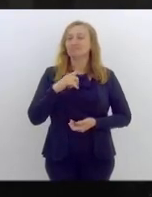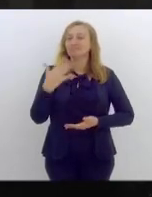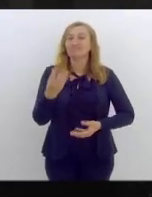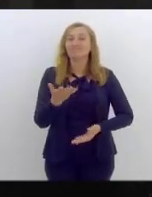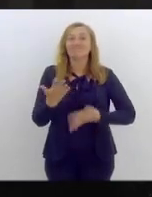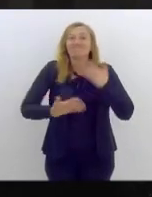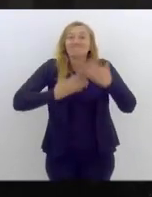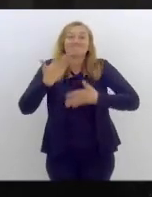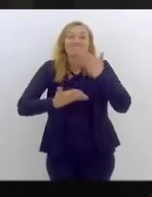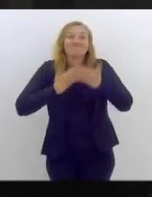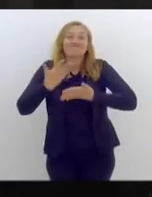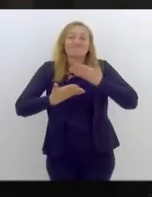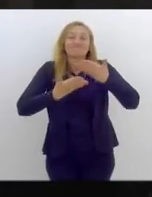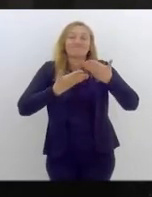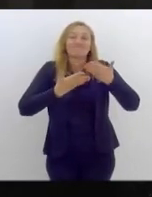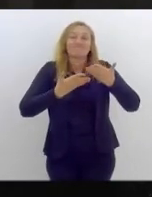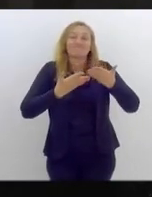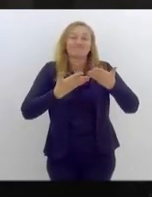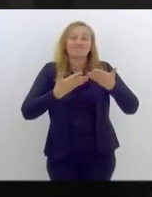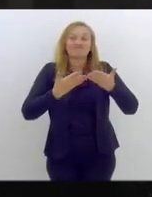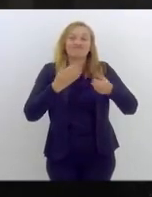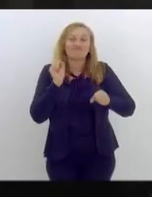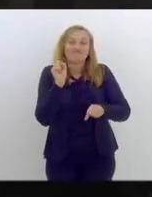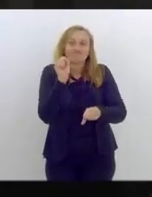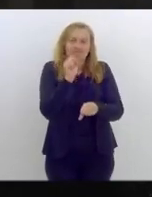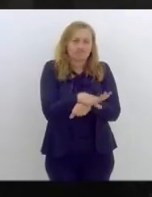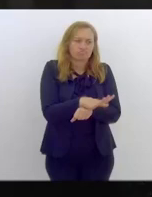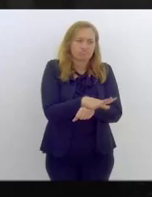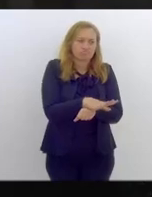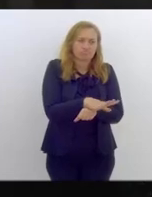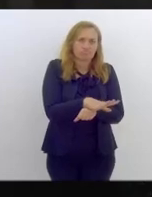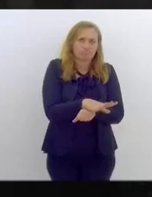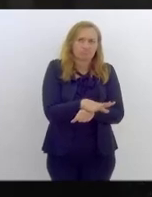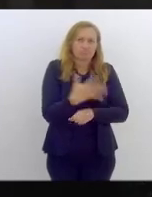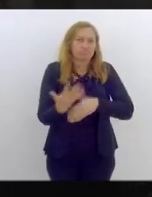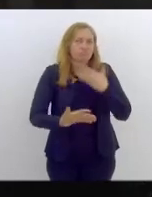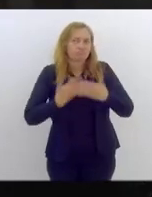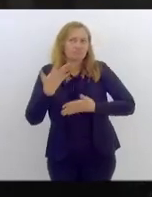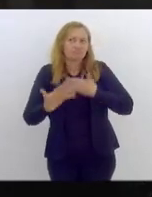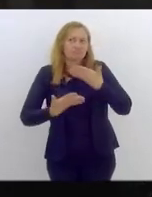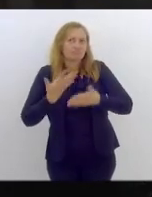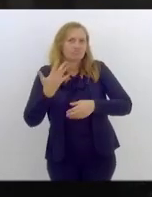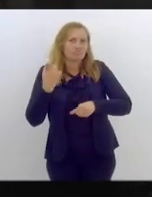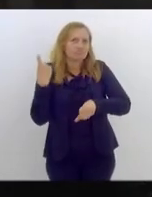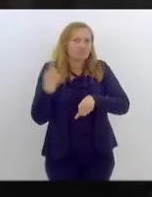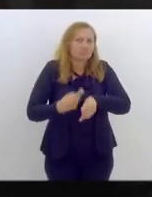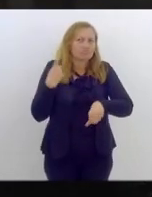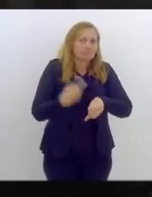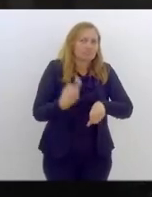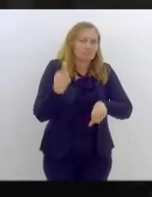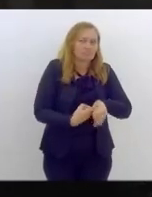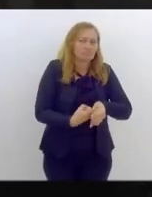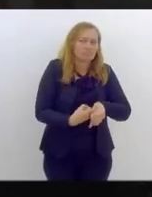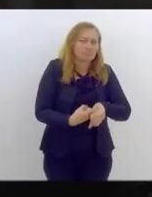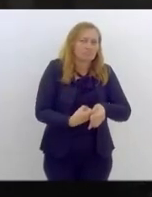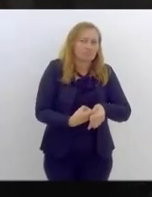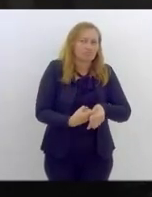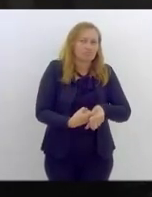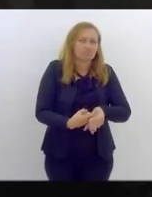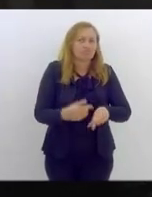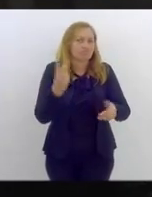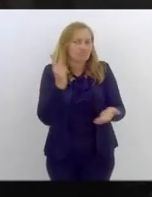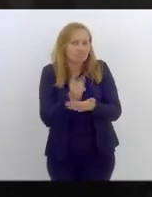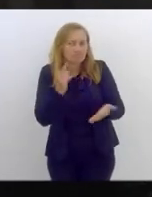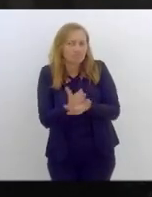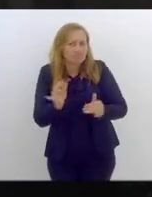alegria desobediente, da alegria que teima, da alegria apesar da dor,